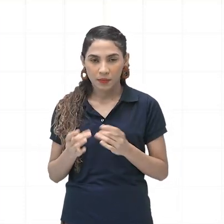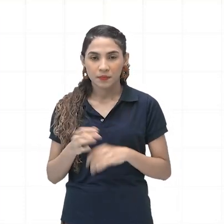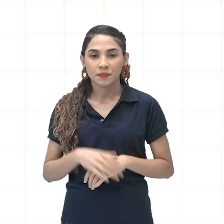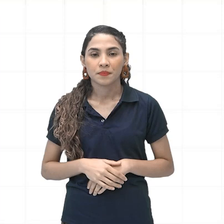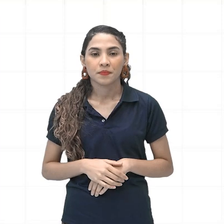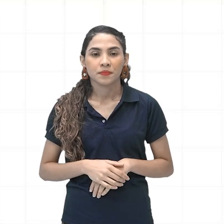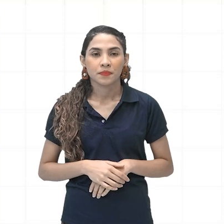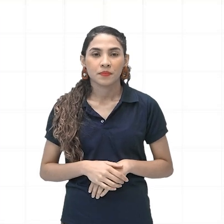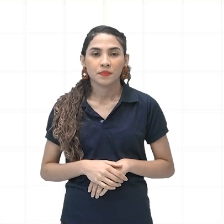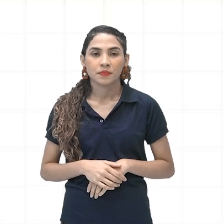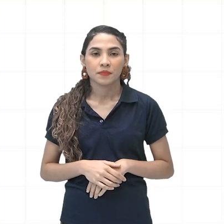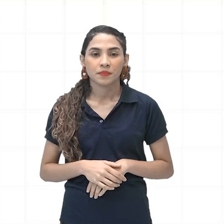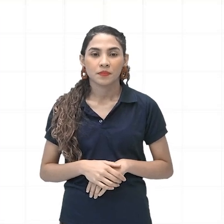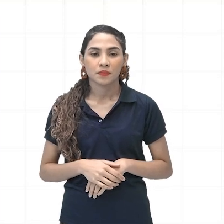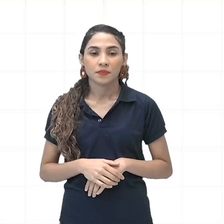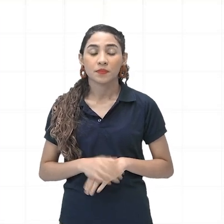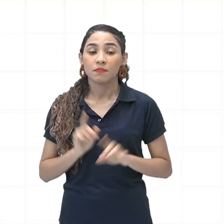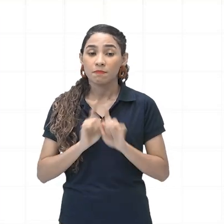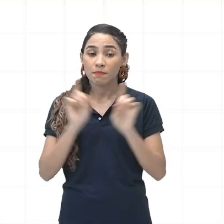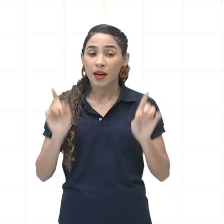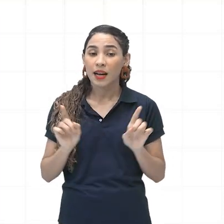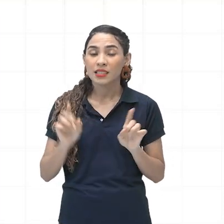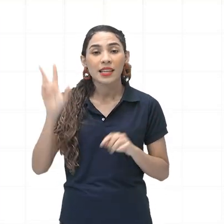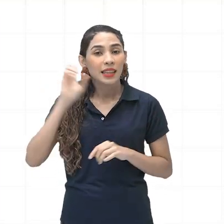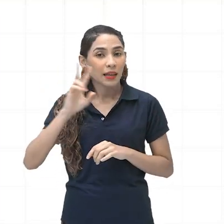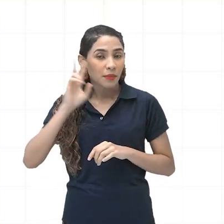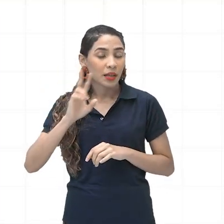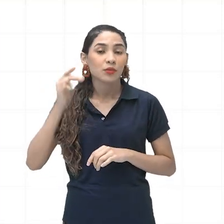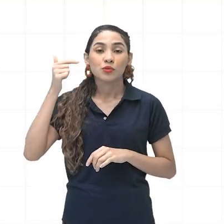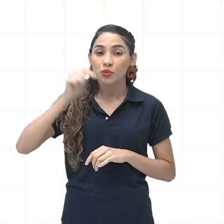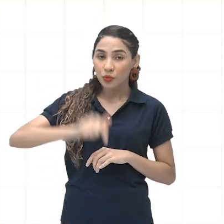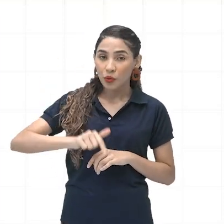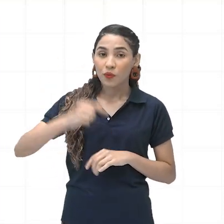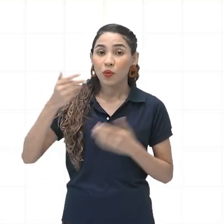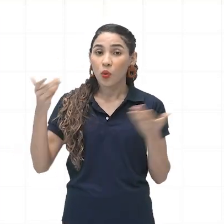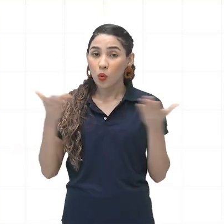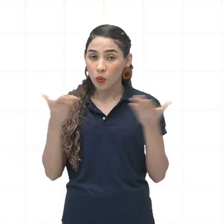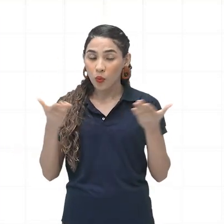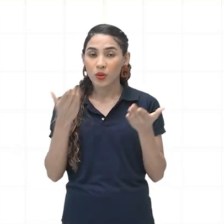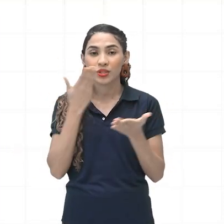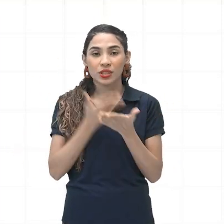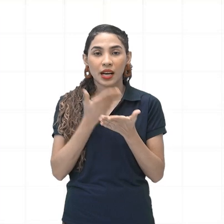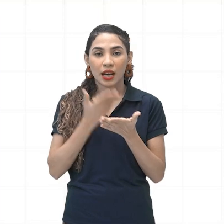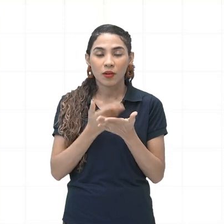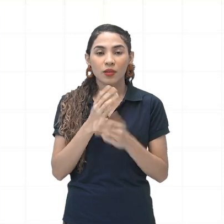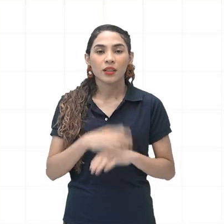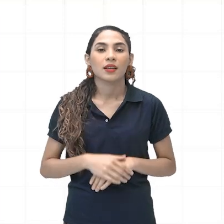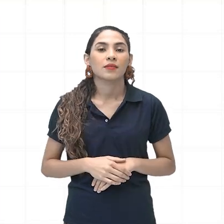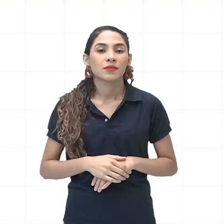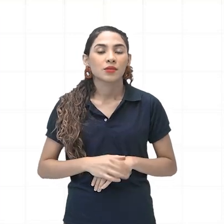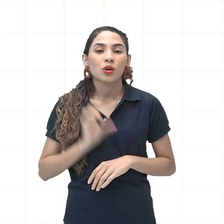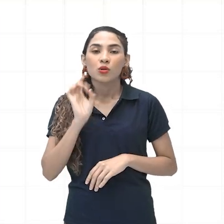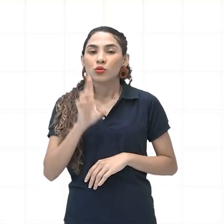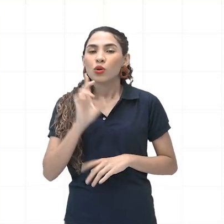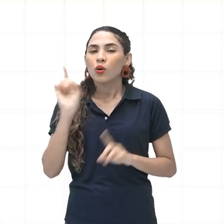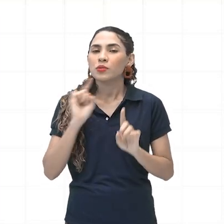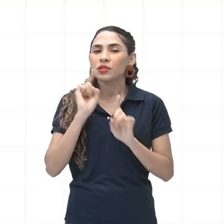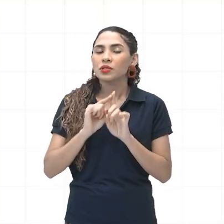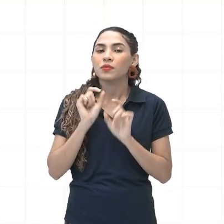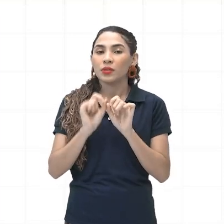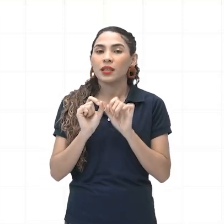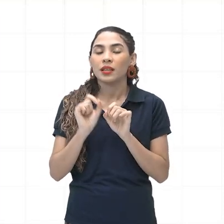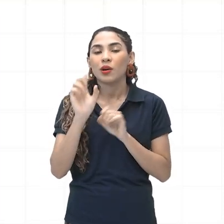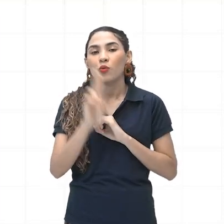dessa potência de 7 elevado a 0, mas, novamente, né, eu coloco aqui que o objetivo é a